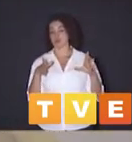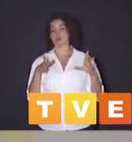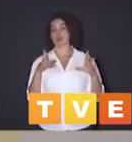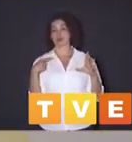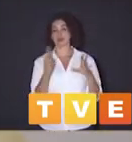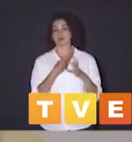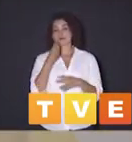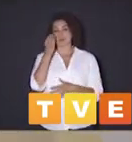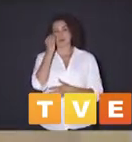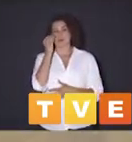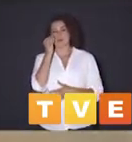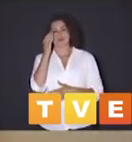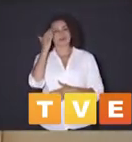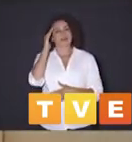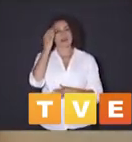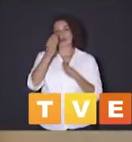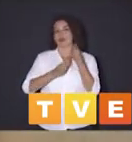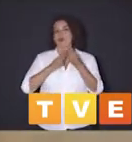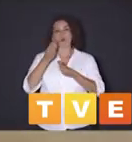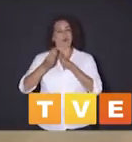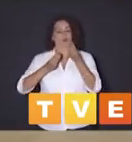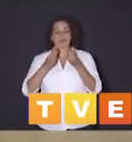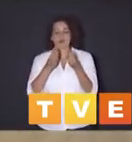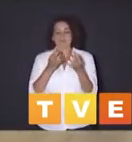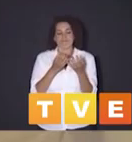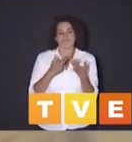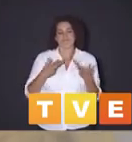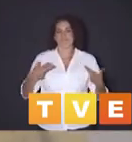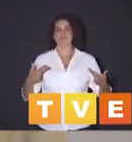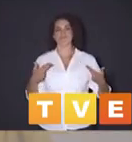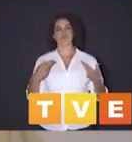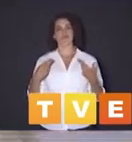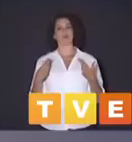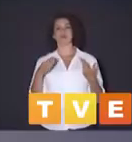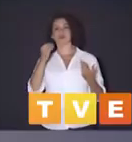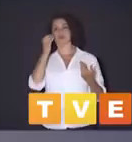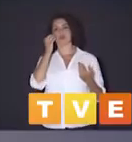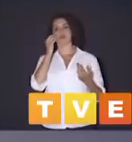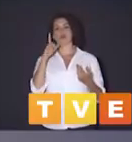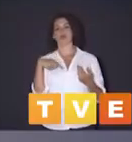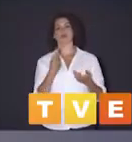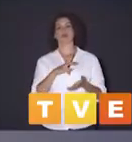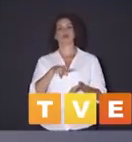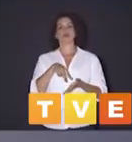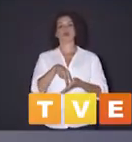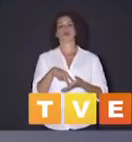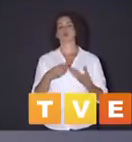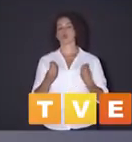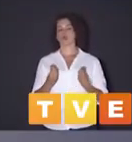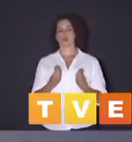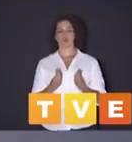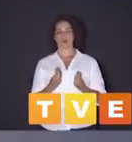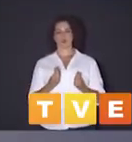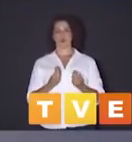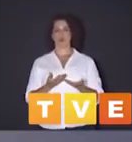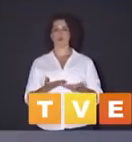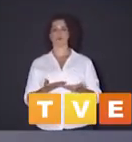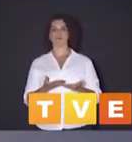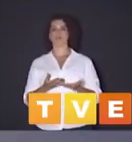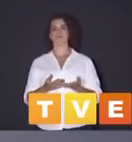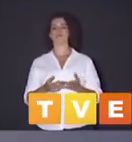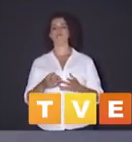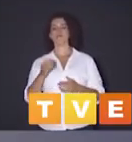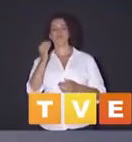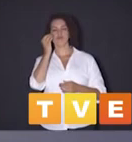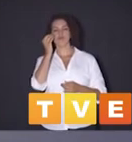está tentando entender como é que isso funciona e ver como é que a gente se posiciona nisso e trabalhando com ferramentas